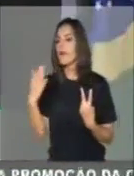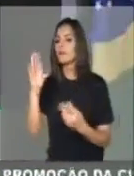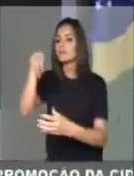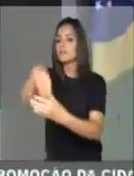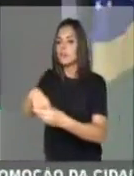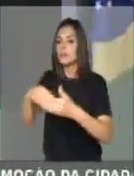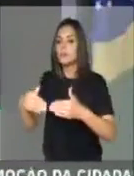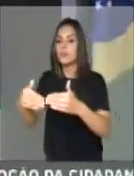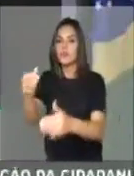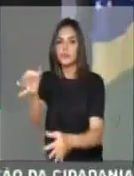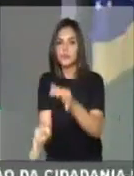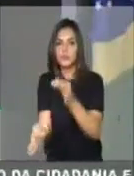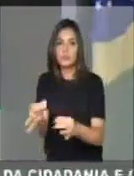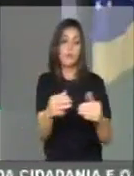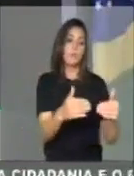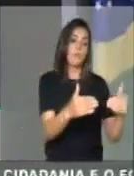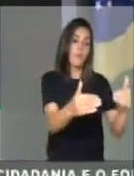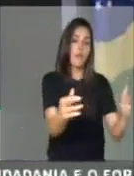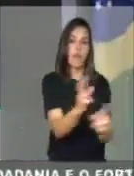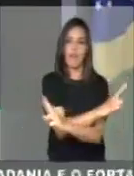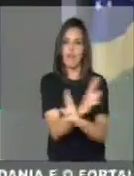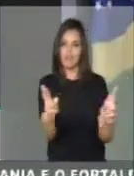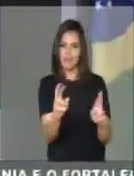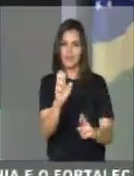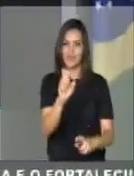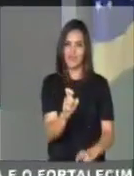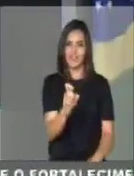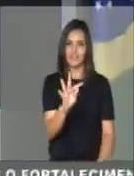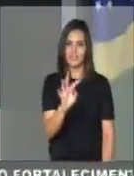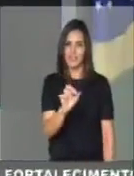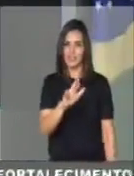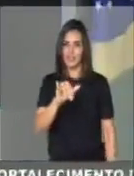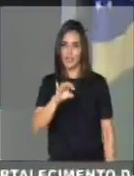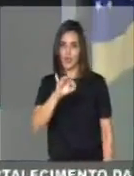da Justiça e ao Ministério das Relações Exteriores